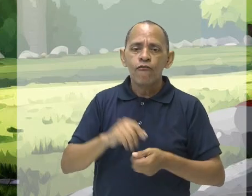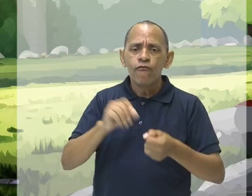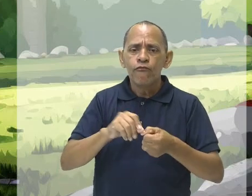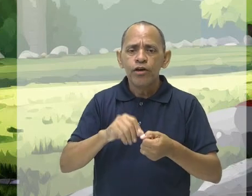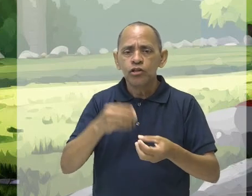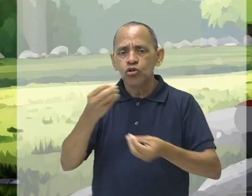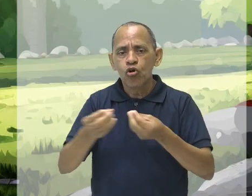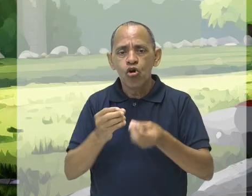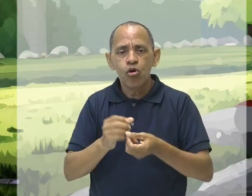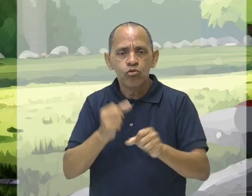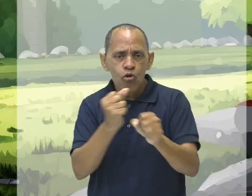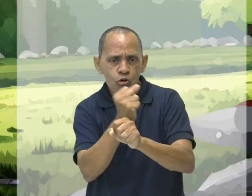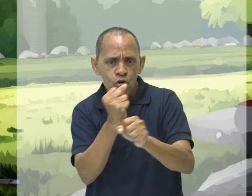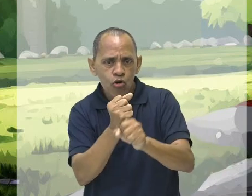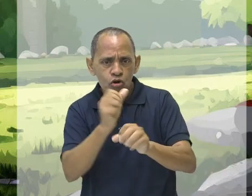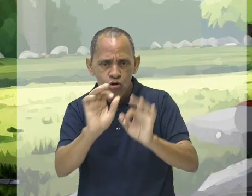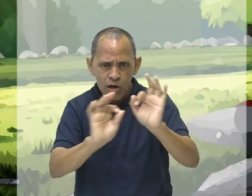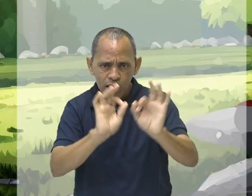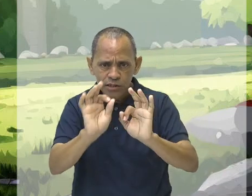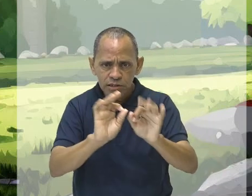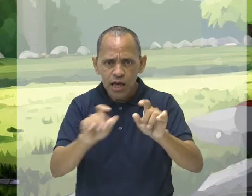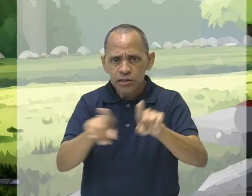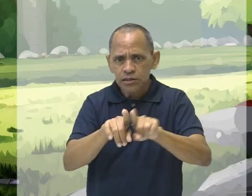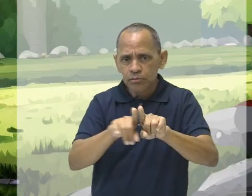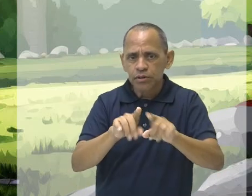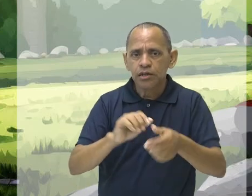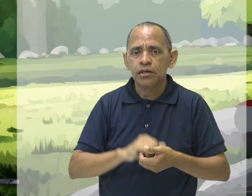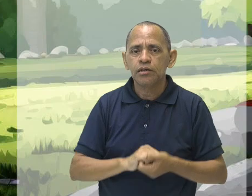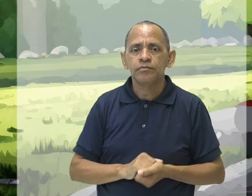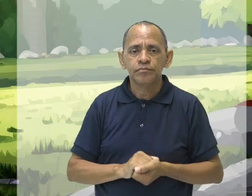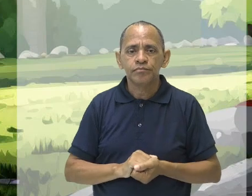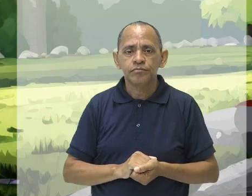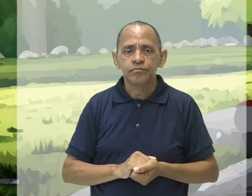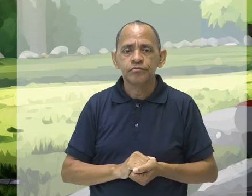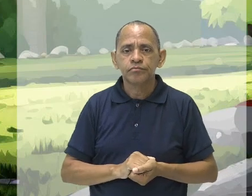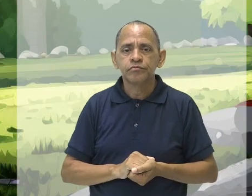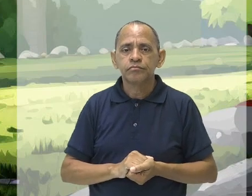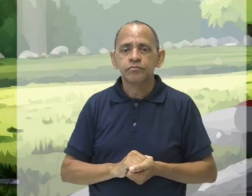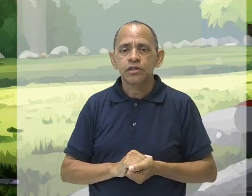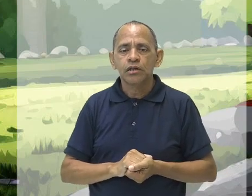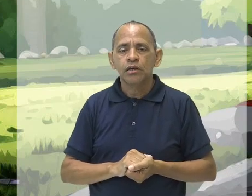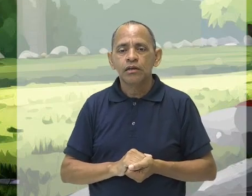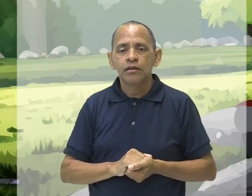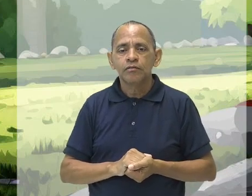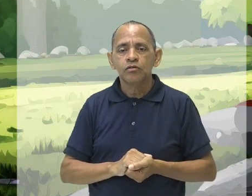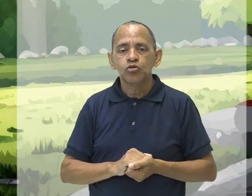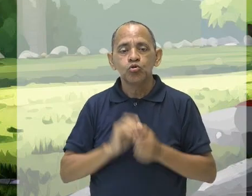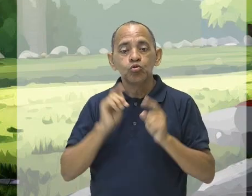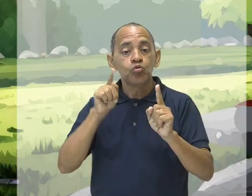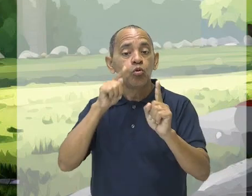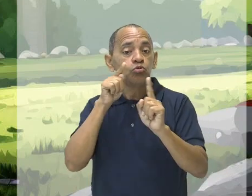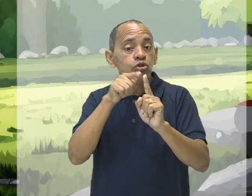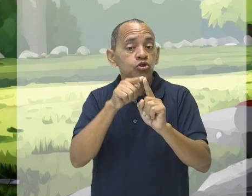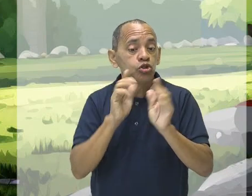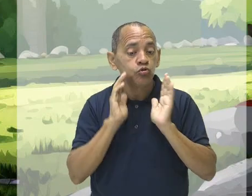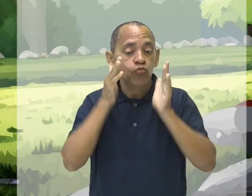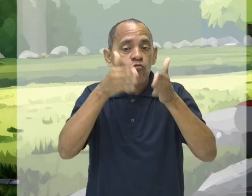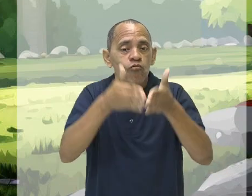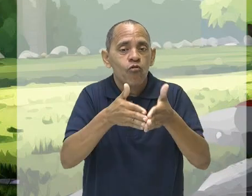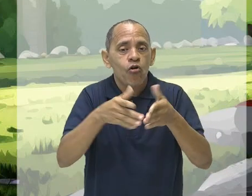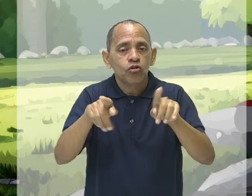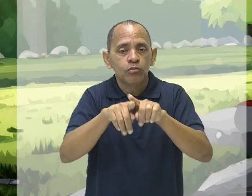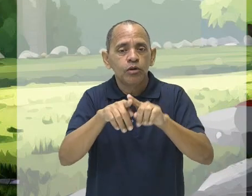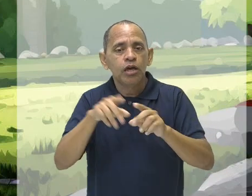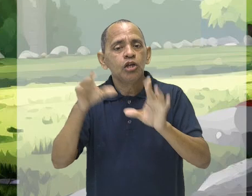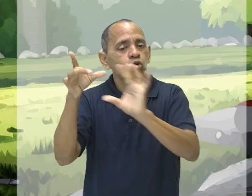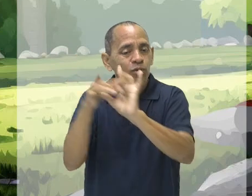foi construído, como que ele foi contado, né? Qual era a intenção, qual a intenção por trás desse contexto, né? O